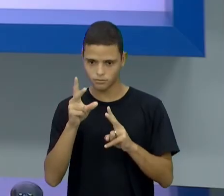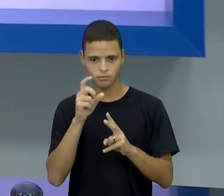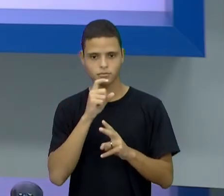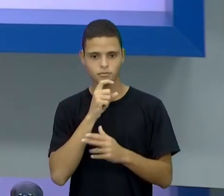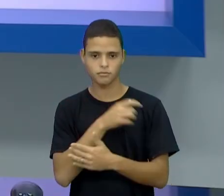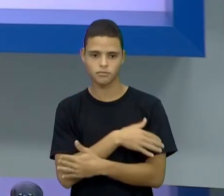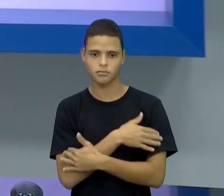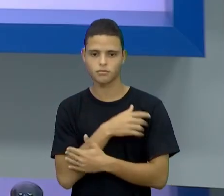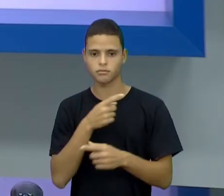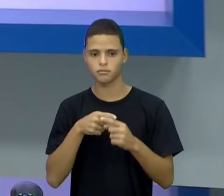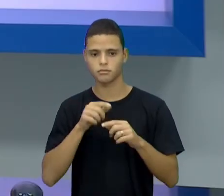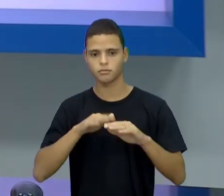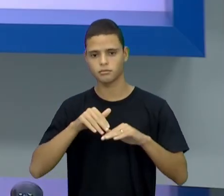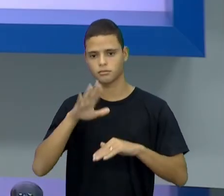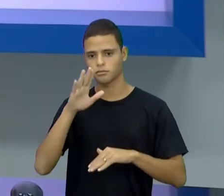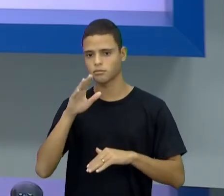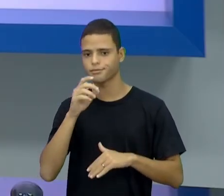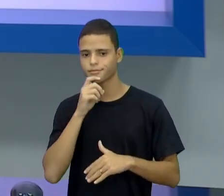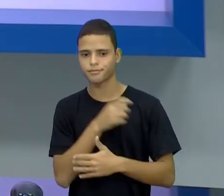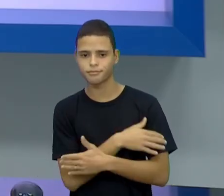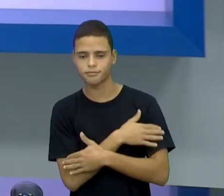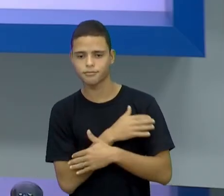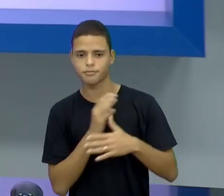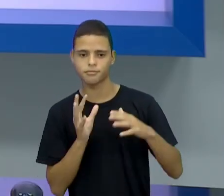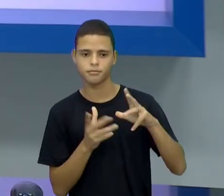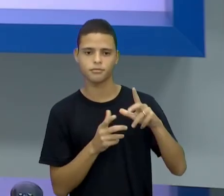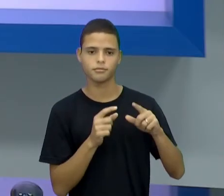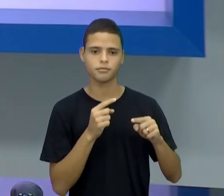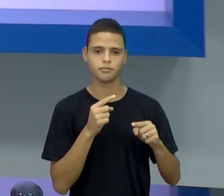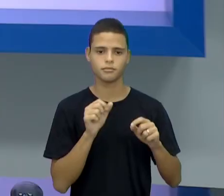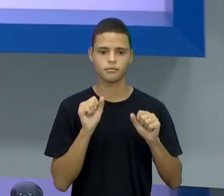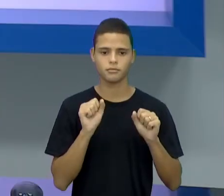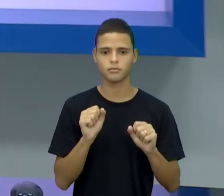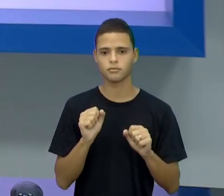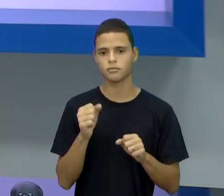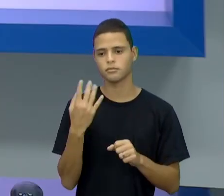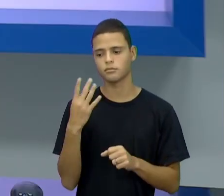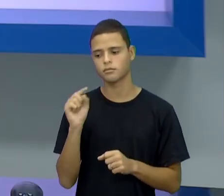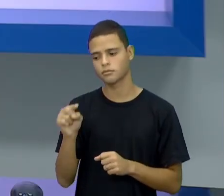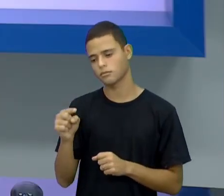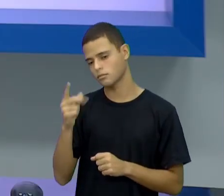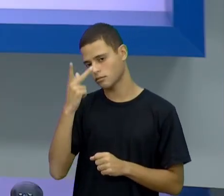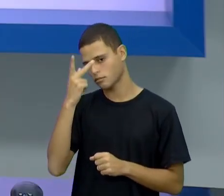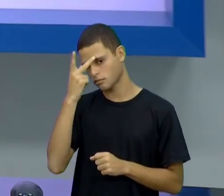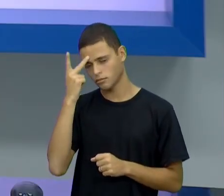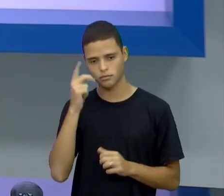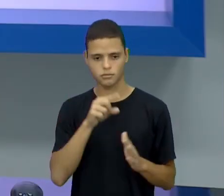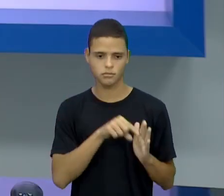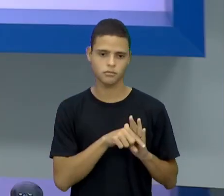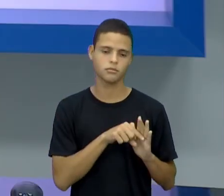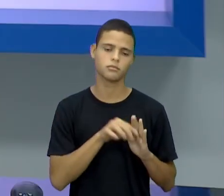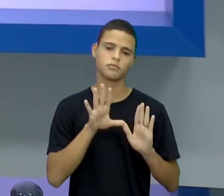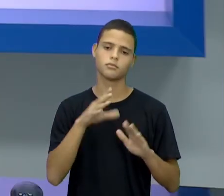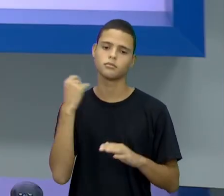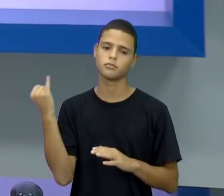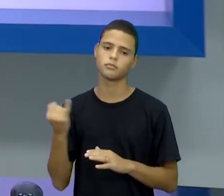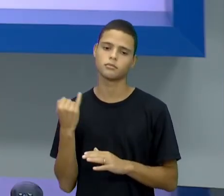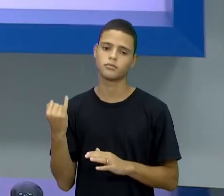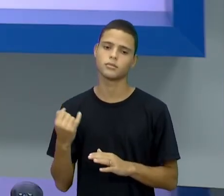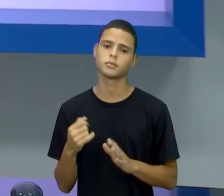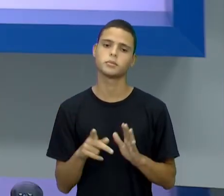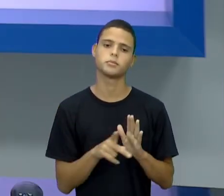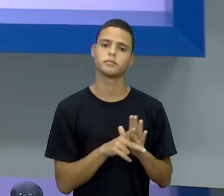frio, porque é a região mais fria do planeta, pode chegar a 4.000 pesquisadores. Mas o importante é isso, né? Pelo Tratado